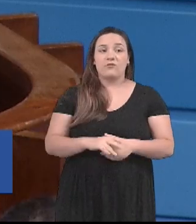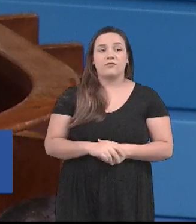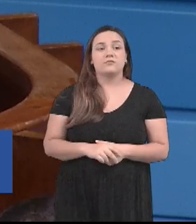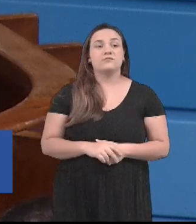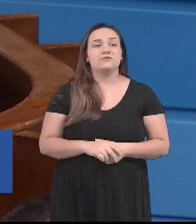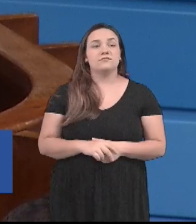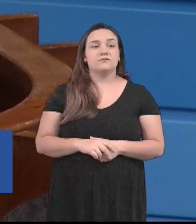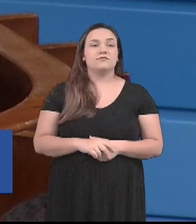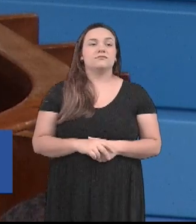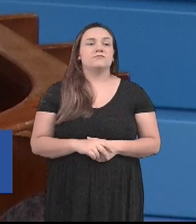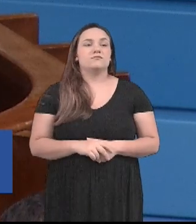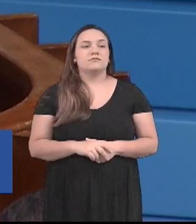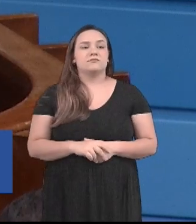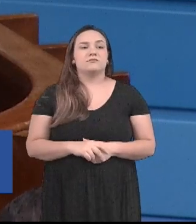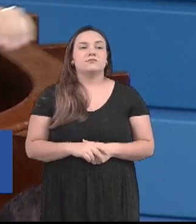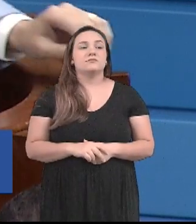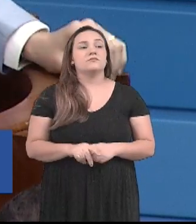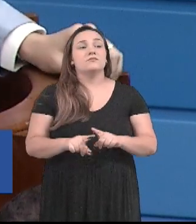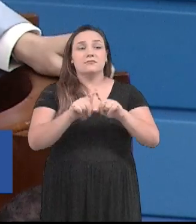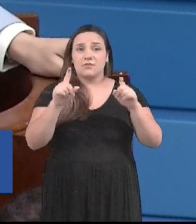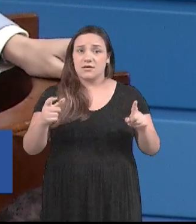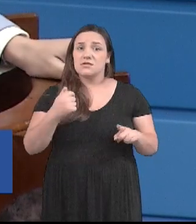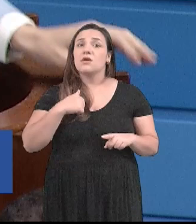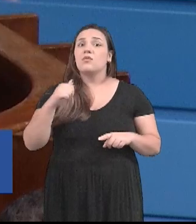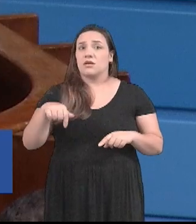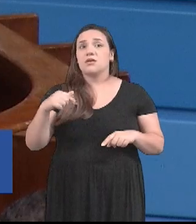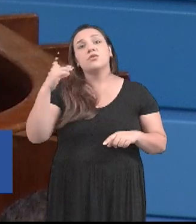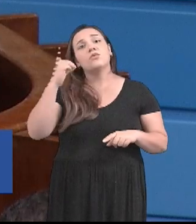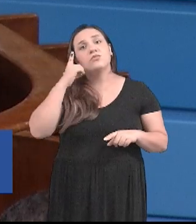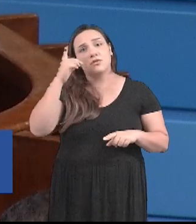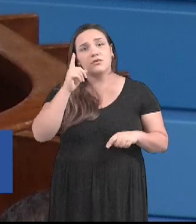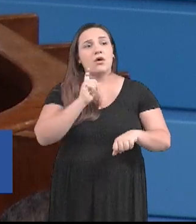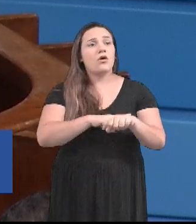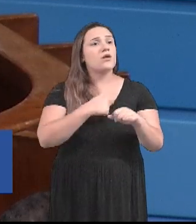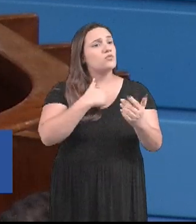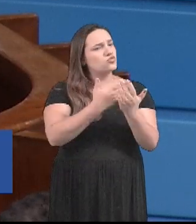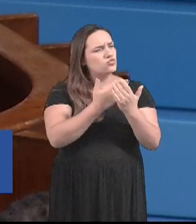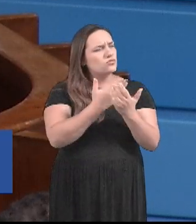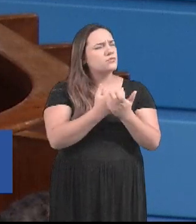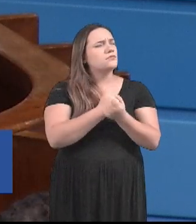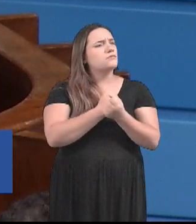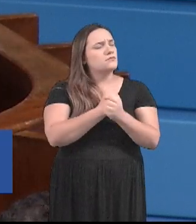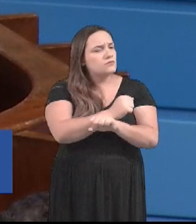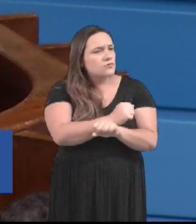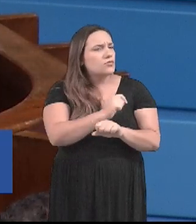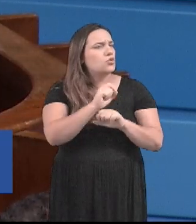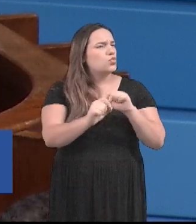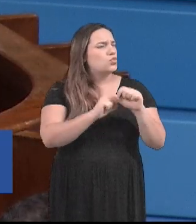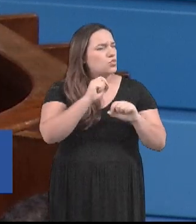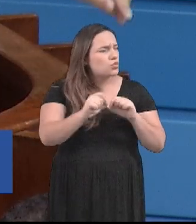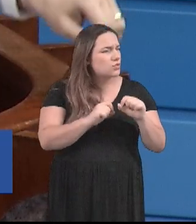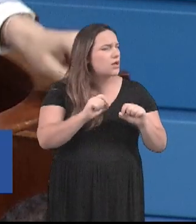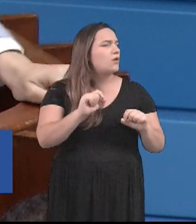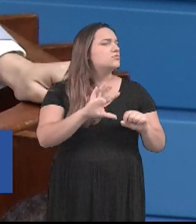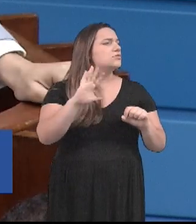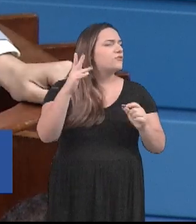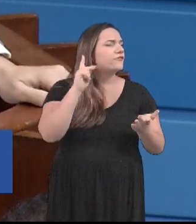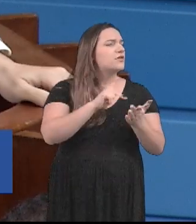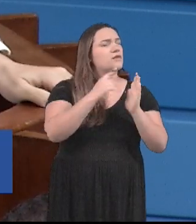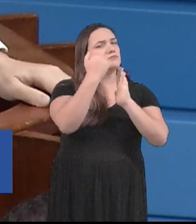mas que este parlamentar, ao estudar e ao compulsar o que venho fazendo desde o